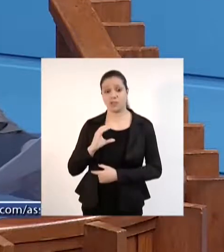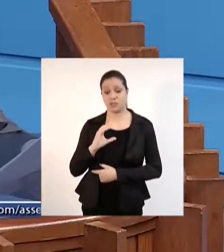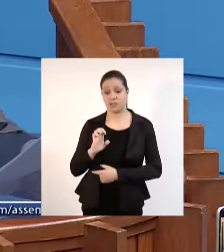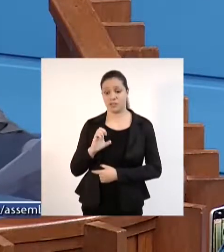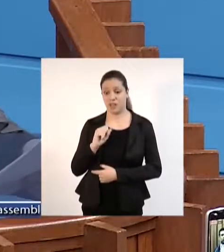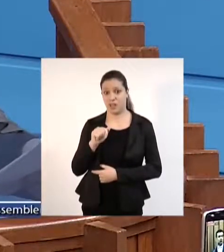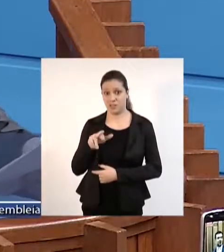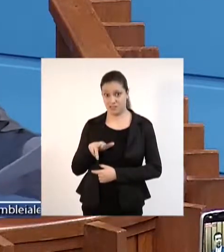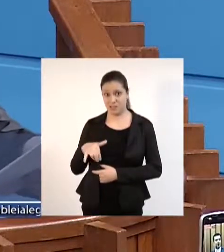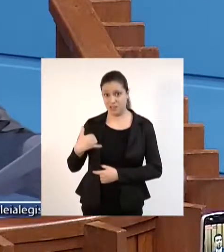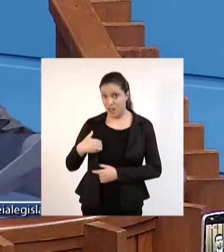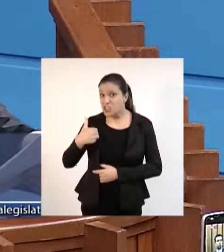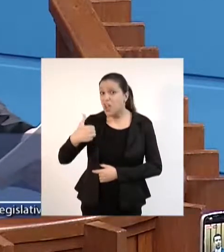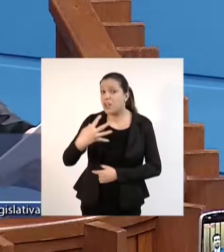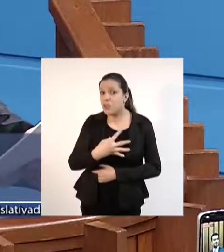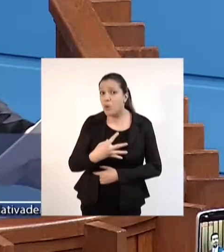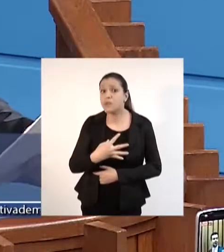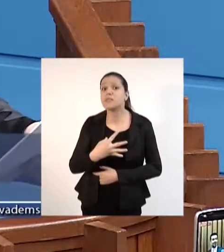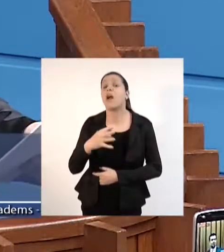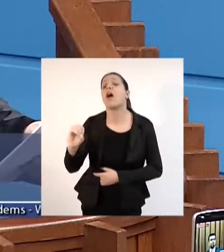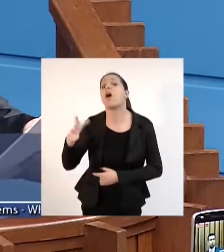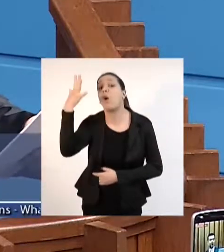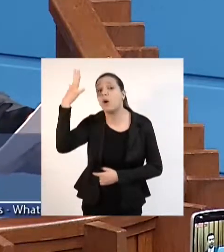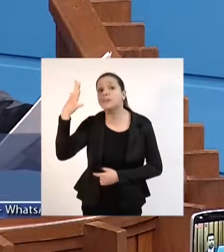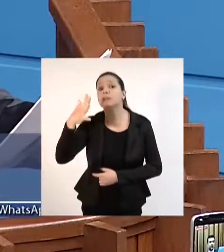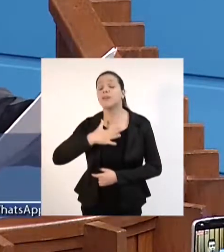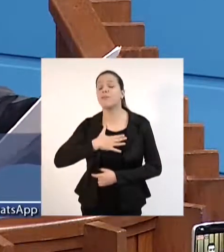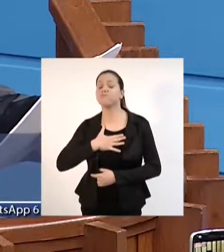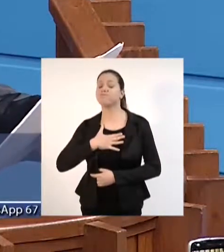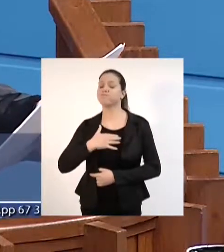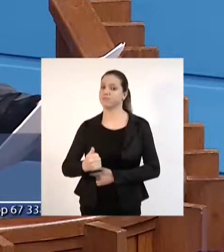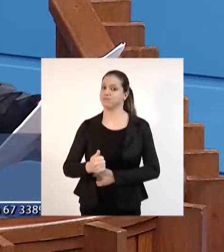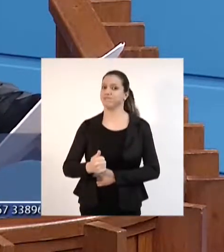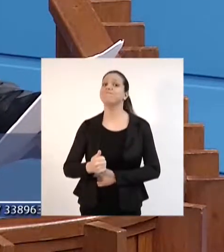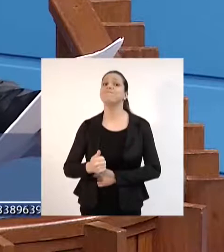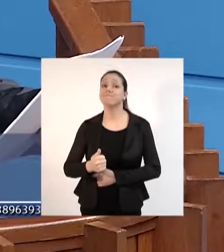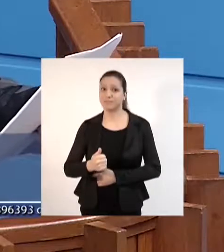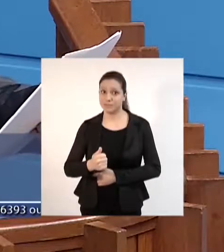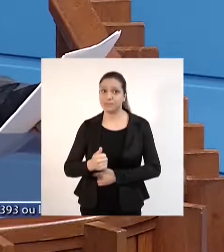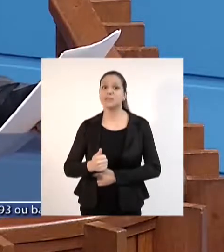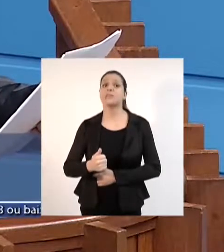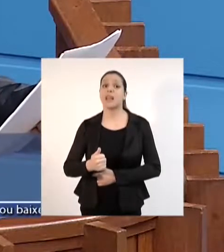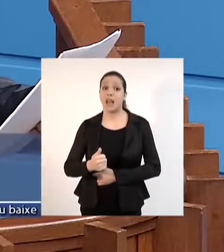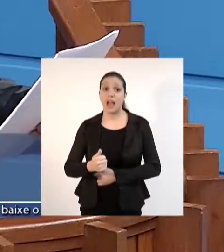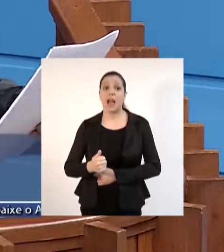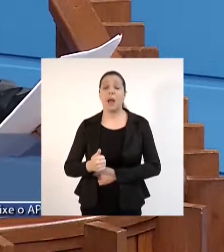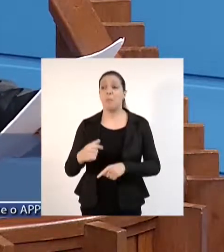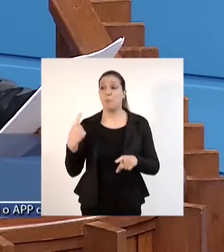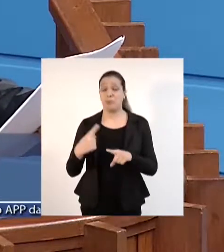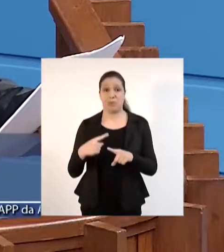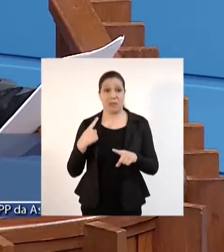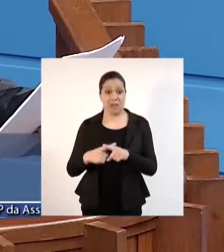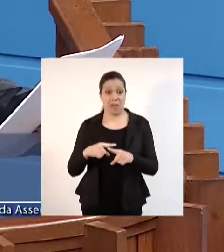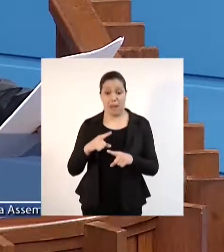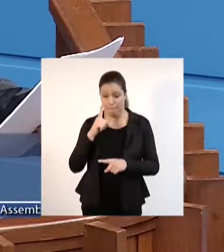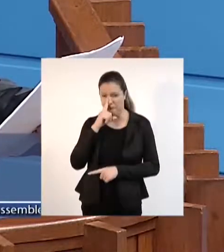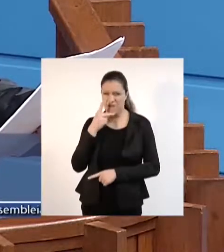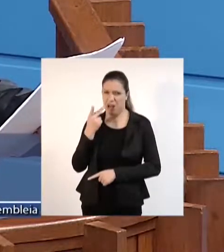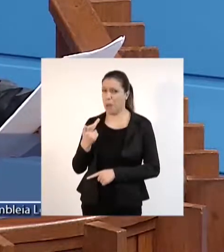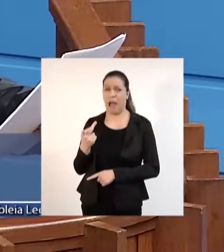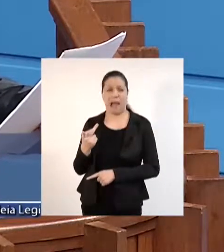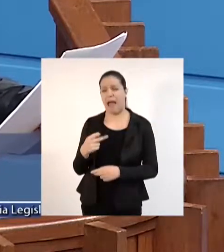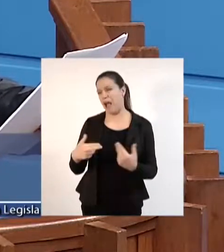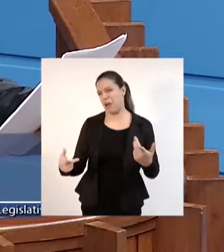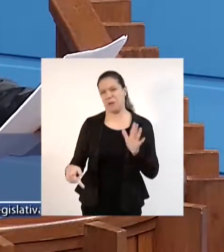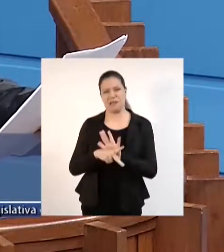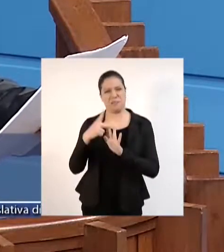cometeu suicídio, indicam necessidade de mudar o ambiente escolar. Eles falam que é drama, coisa de